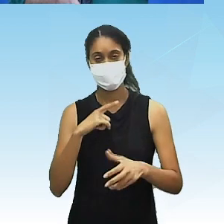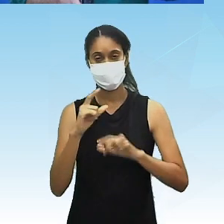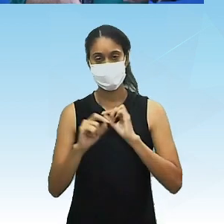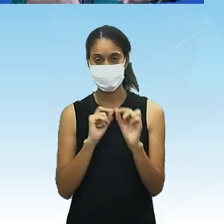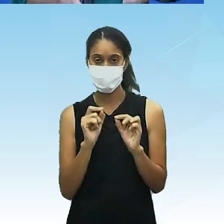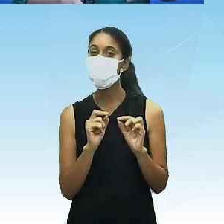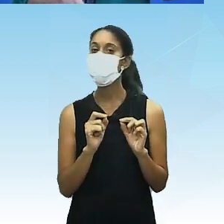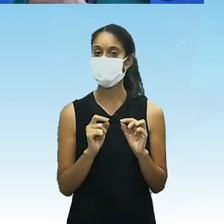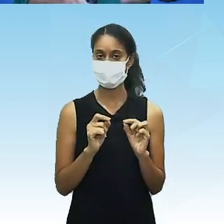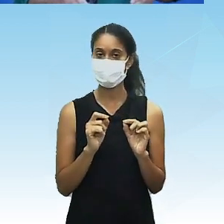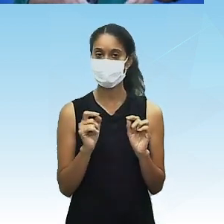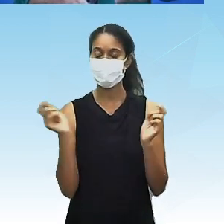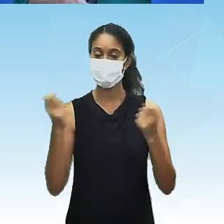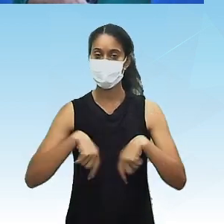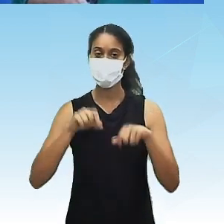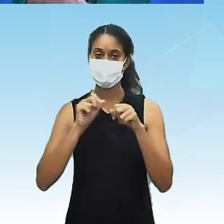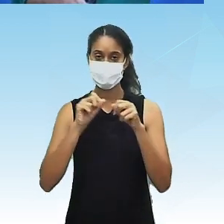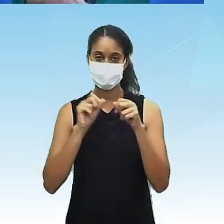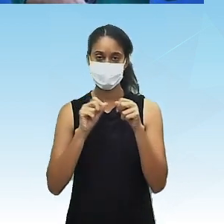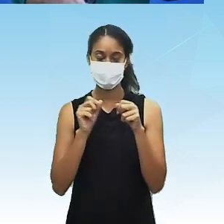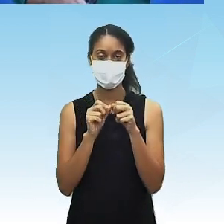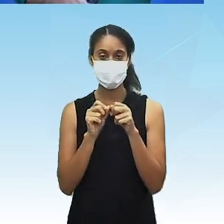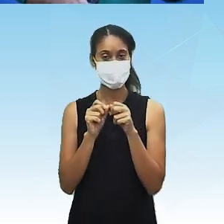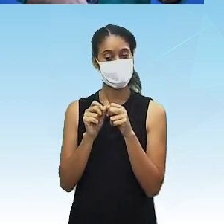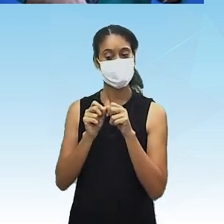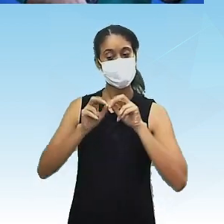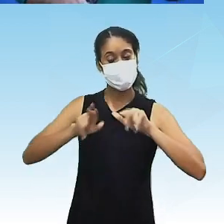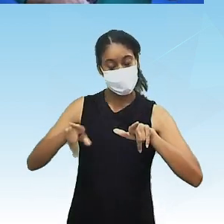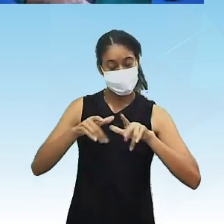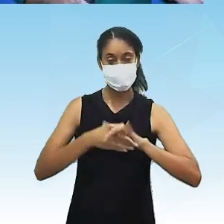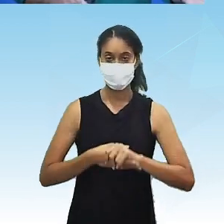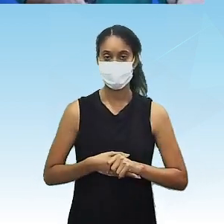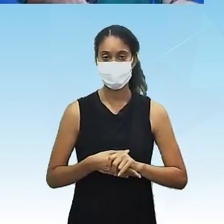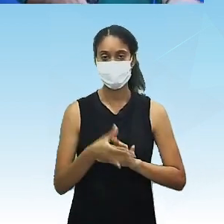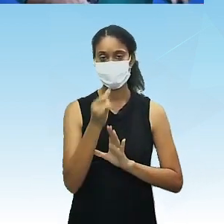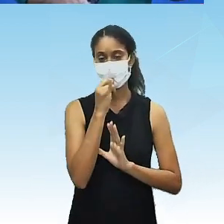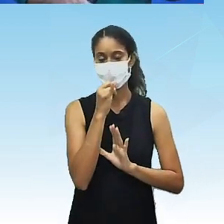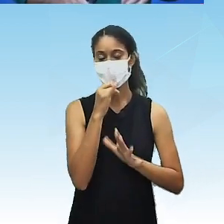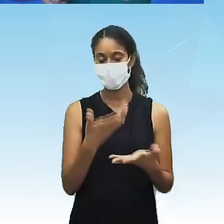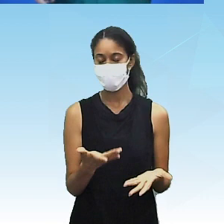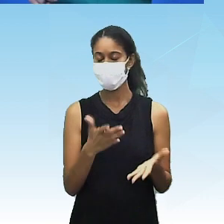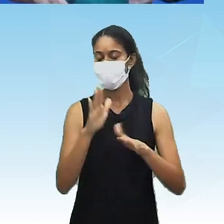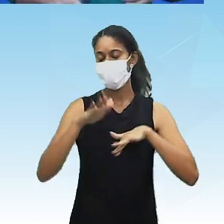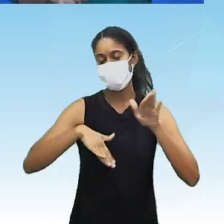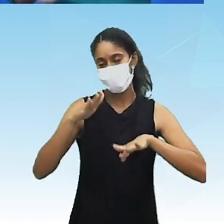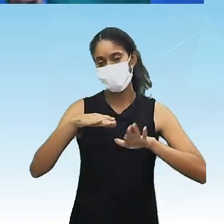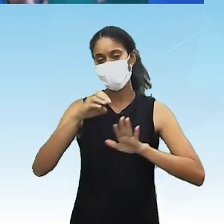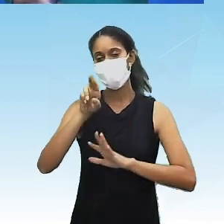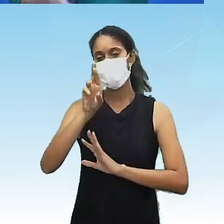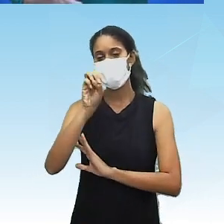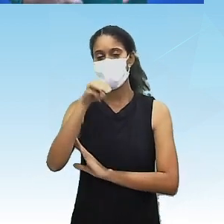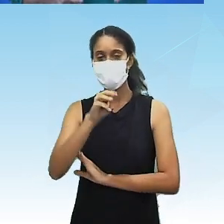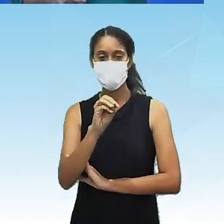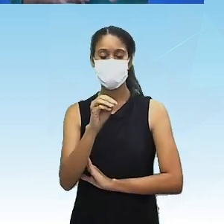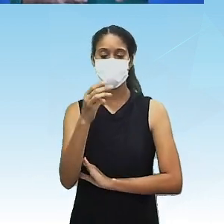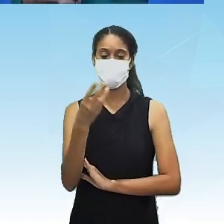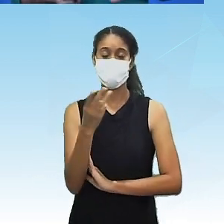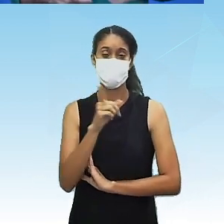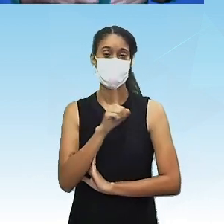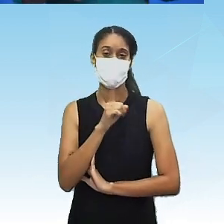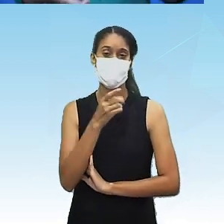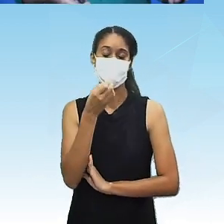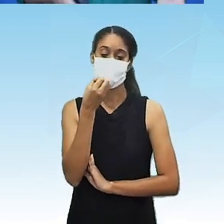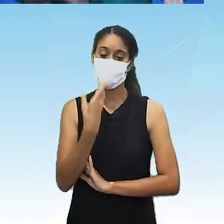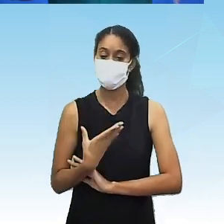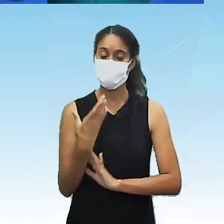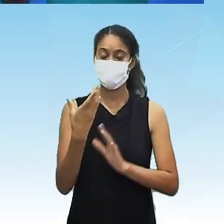NOx diferentes, se depositam de maneiras diferentes. Então, por exemplo, talvez um cromo 3 não se deposite tão bem como um